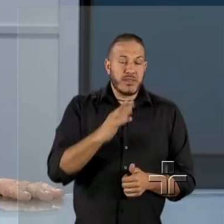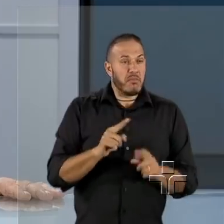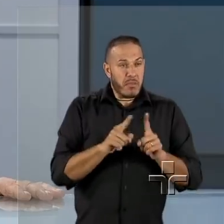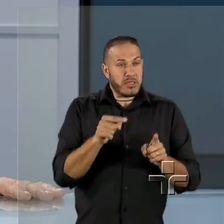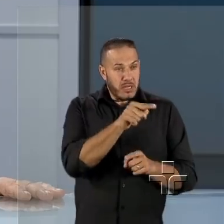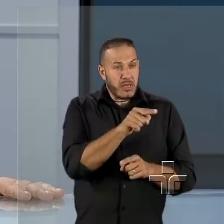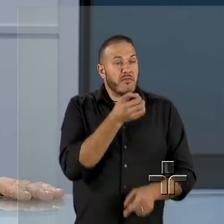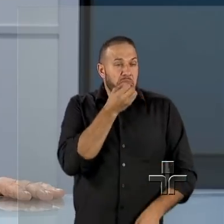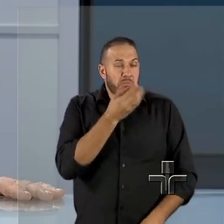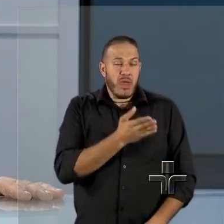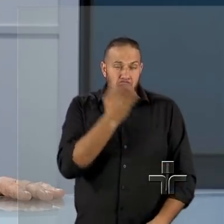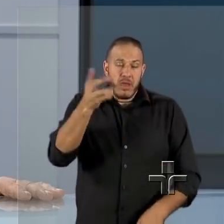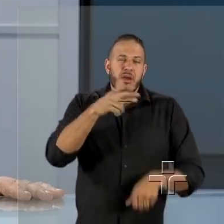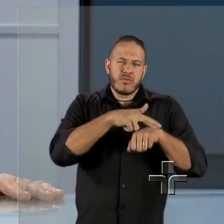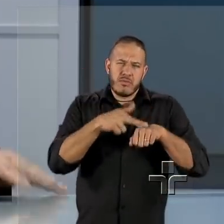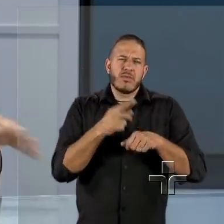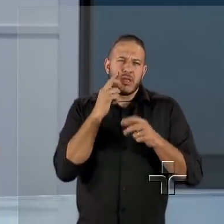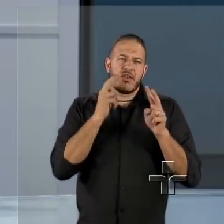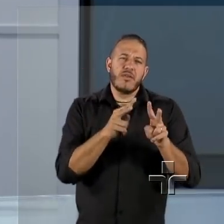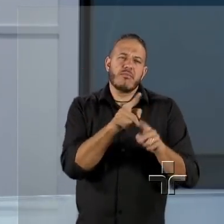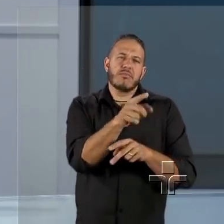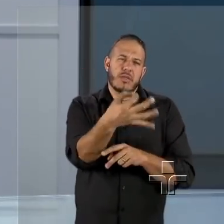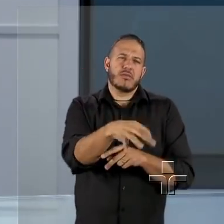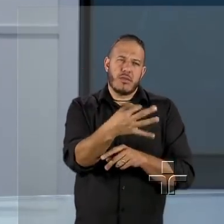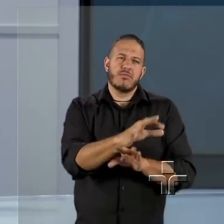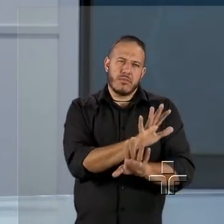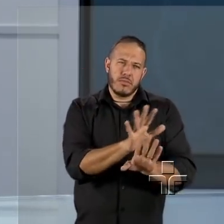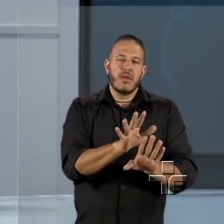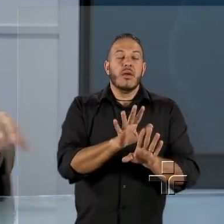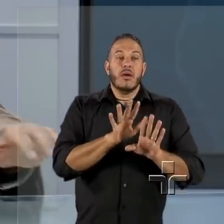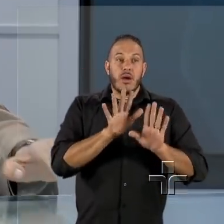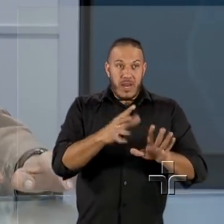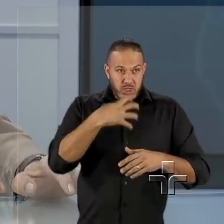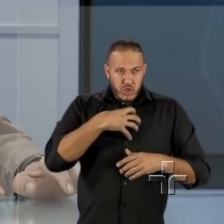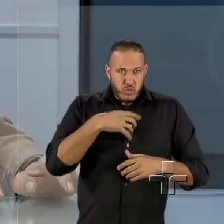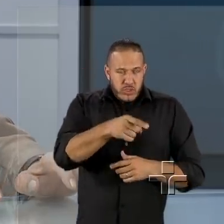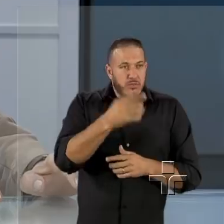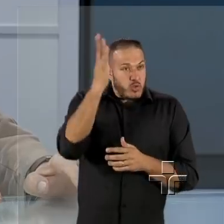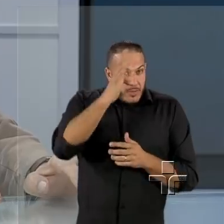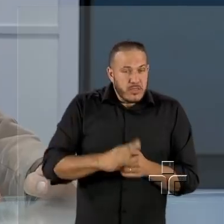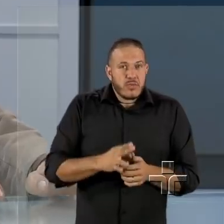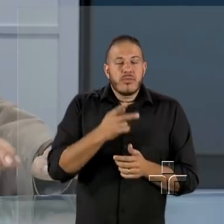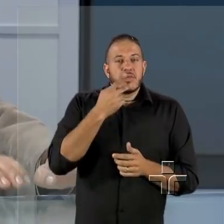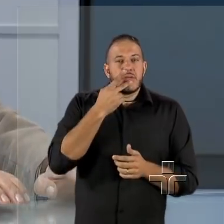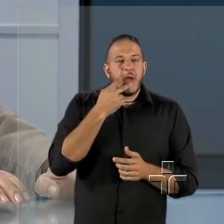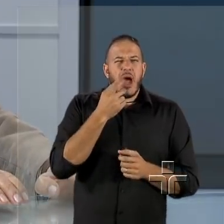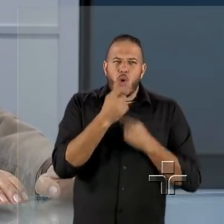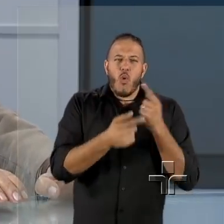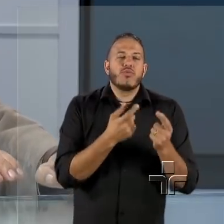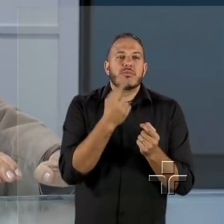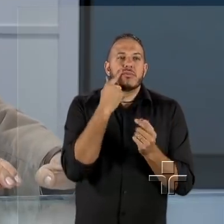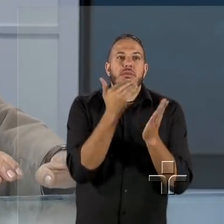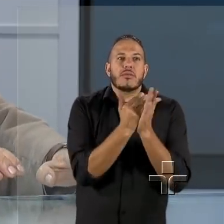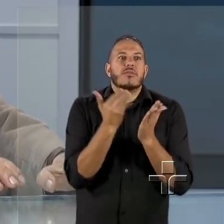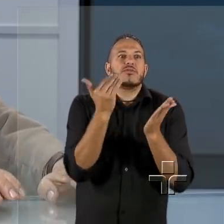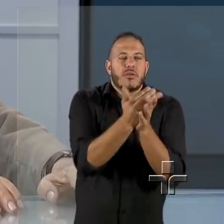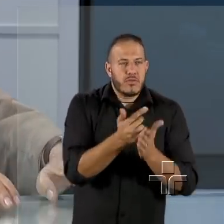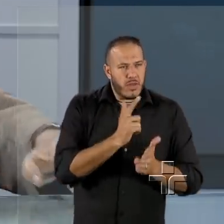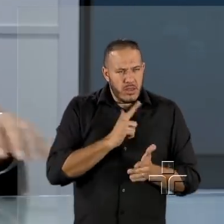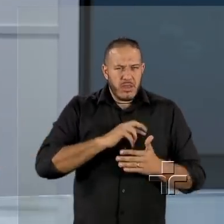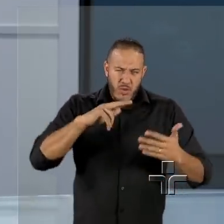Estados Unidos. Mas quando você tem uma gama de imigração que não é tecnicamente qualificada, é muito mais difícil você conseguir receber essa